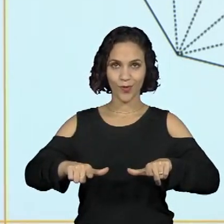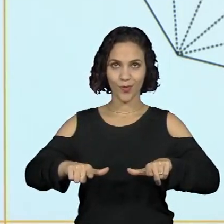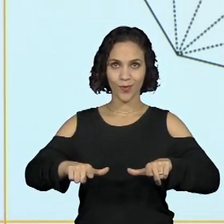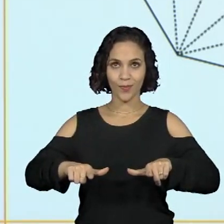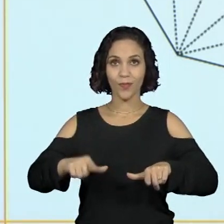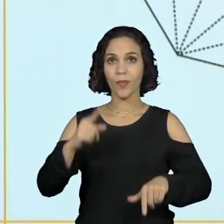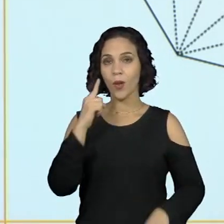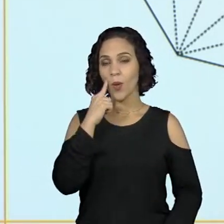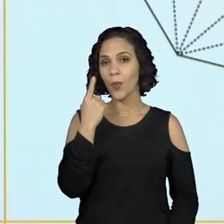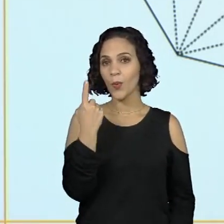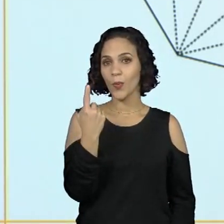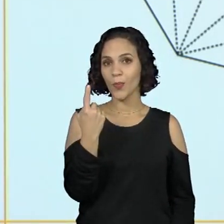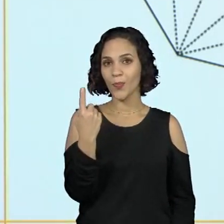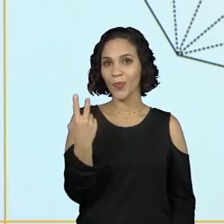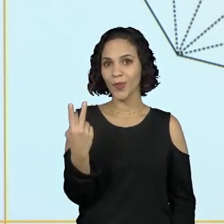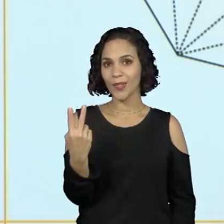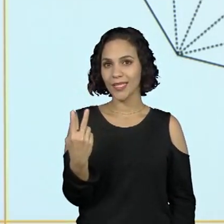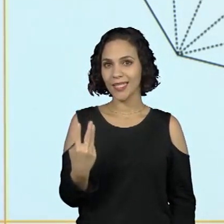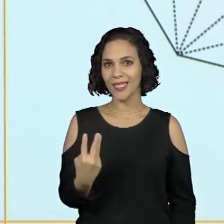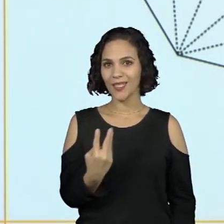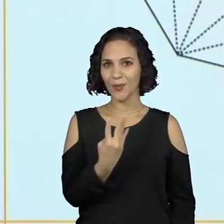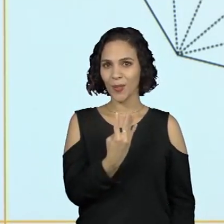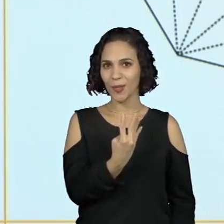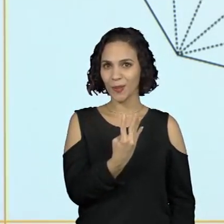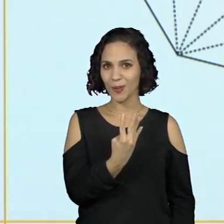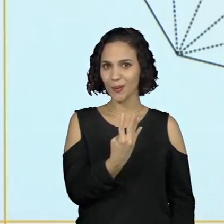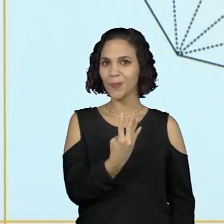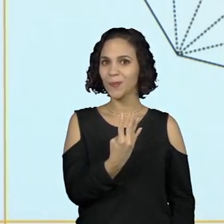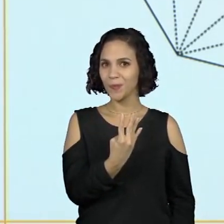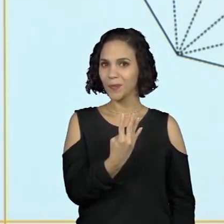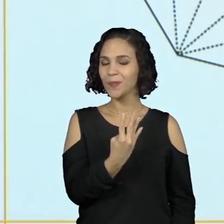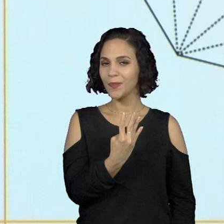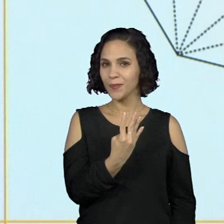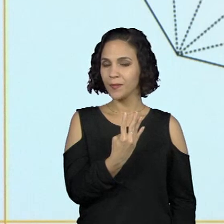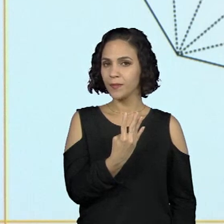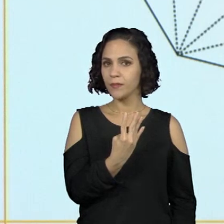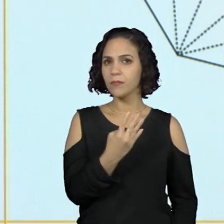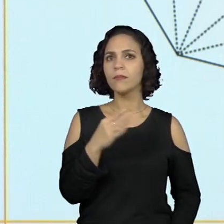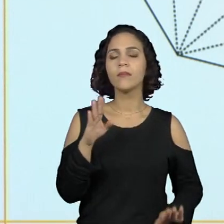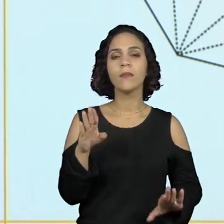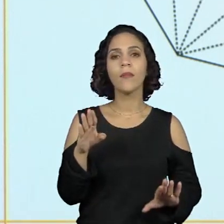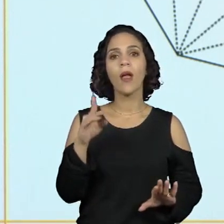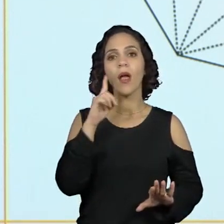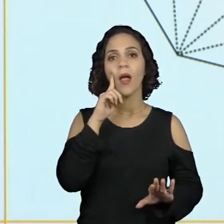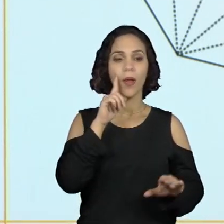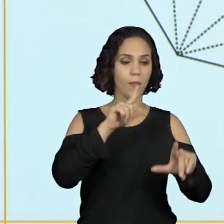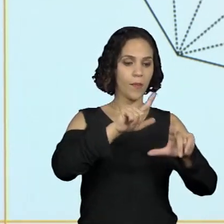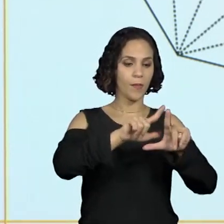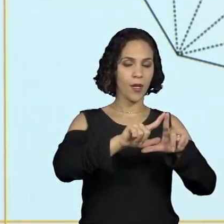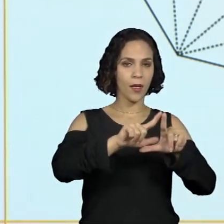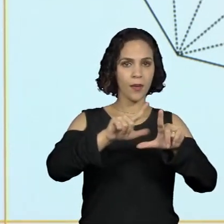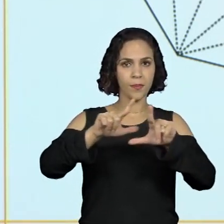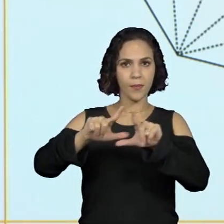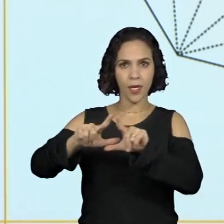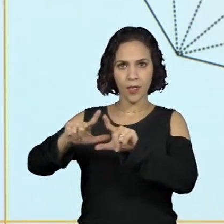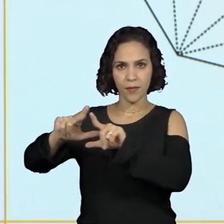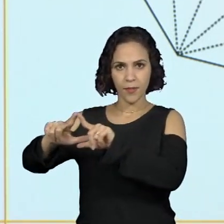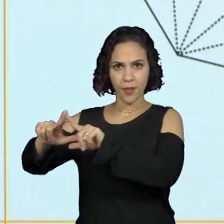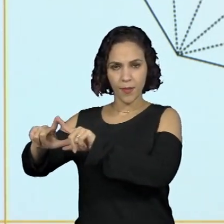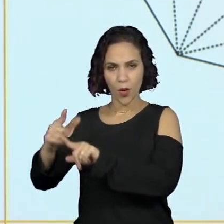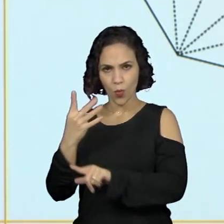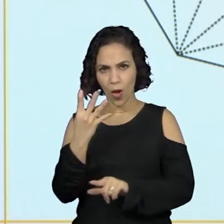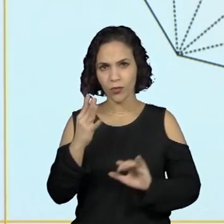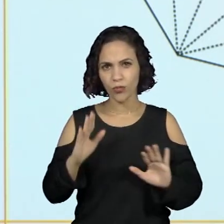com 1, 2, 3, 4 lados. E as faces? Eu já tenho as 4 faces triangulares